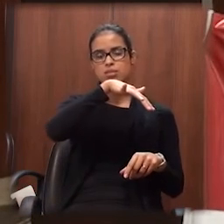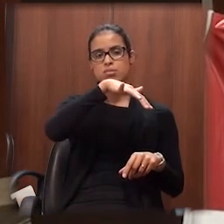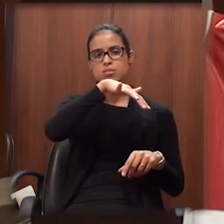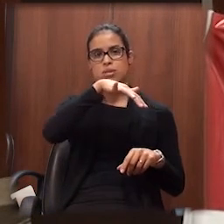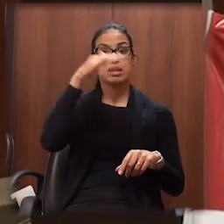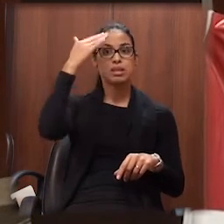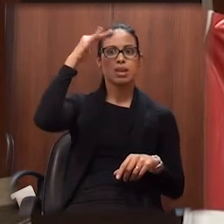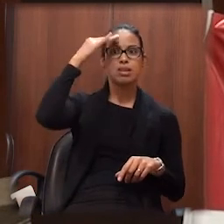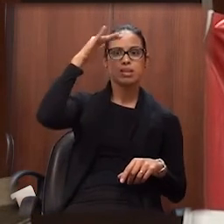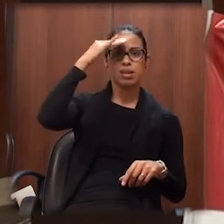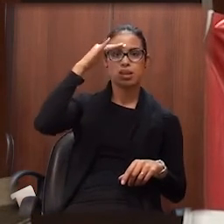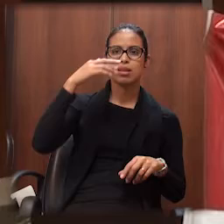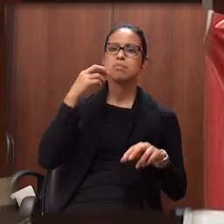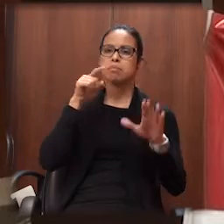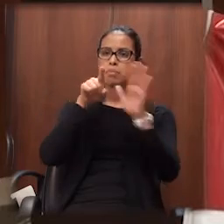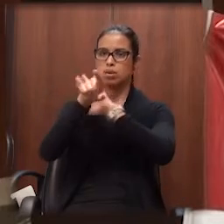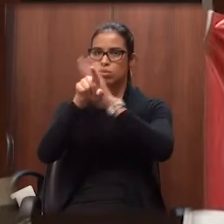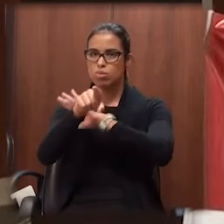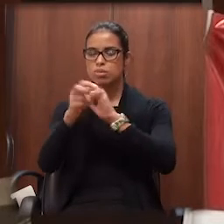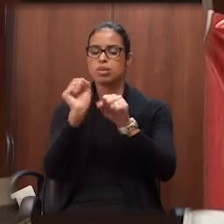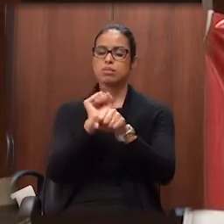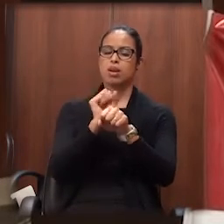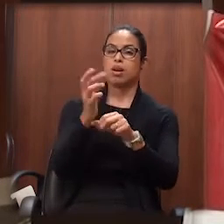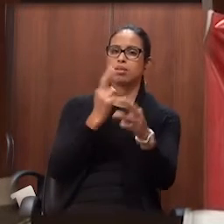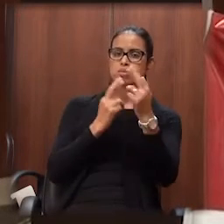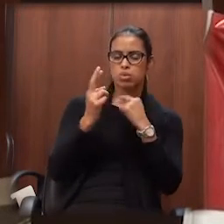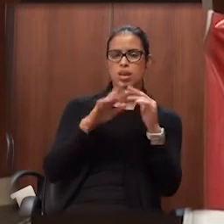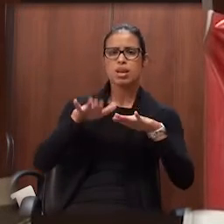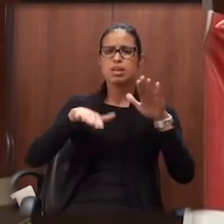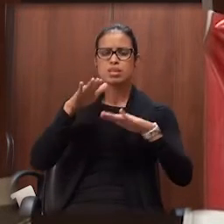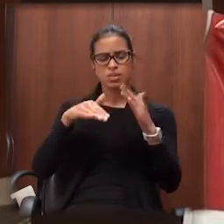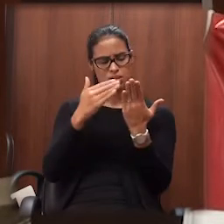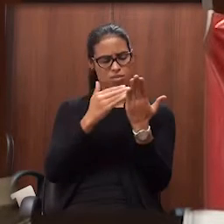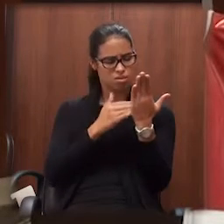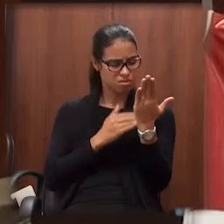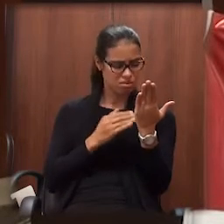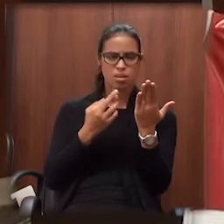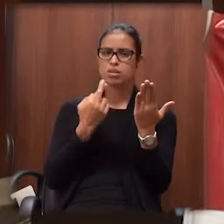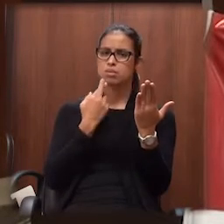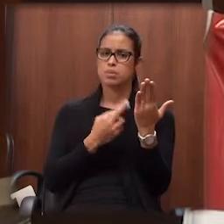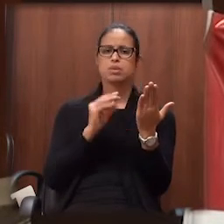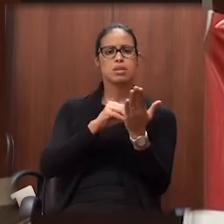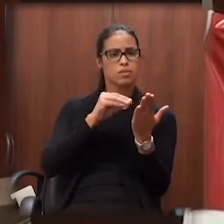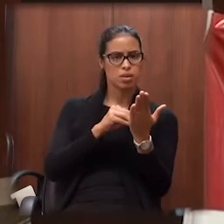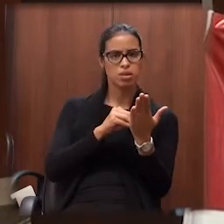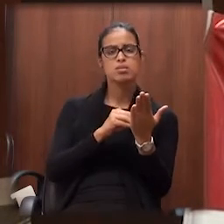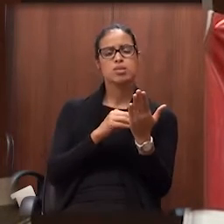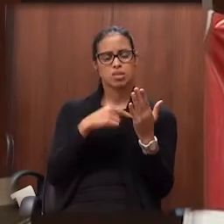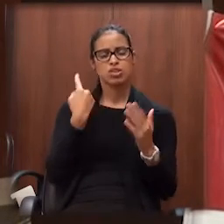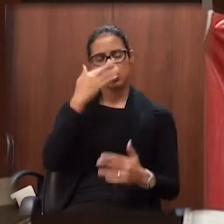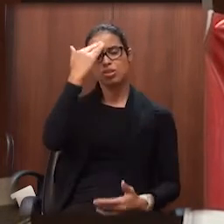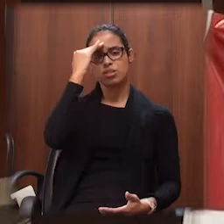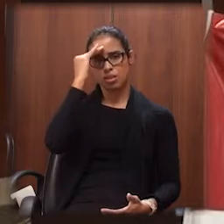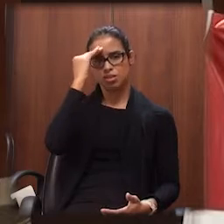são semi-preenchidas e restam incompletas ao longo do nosso trabalho de acompanhamento.